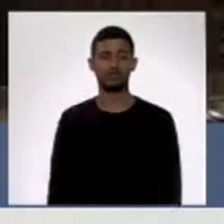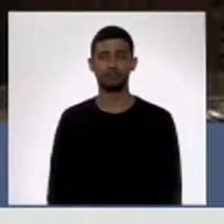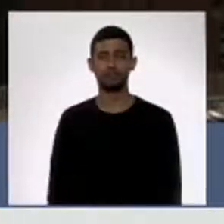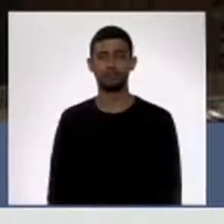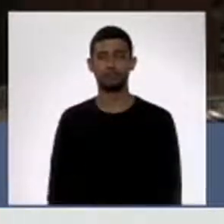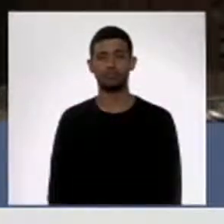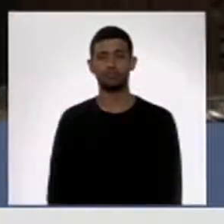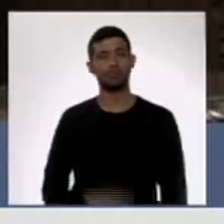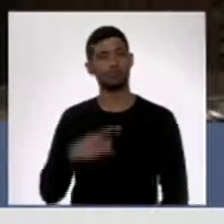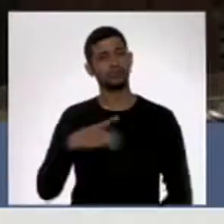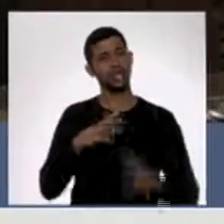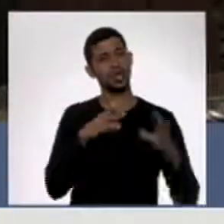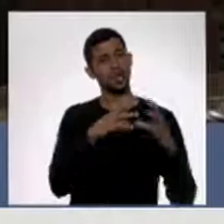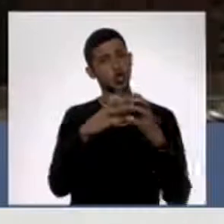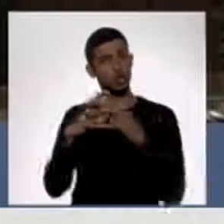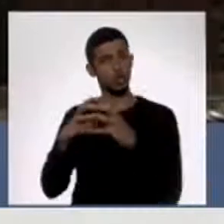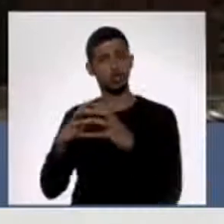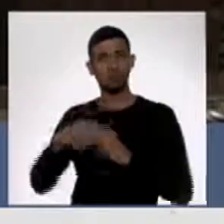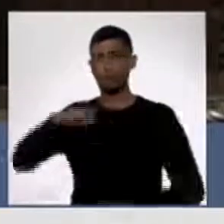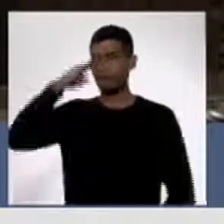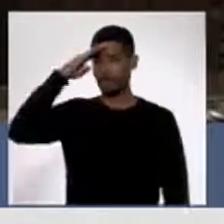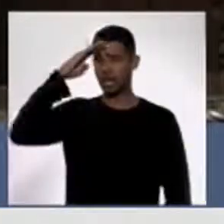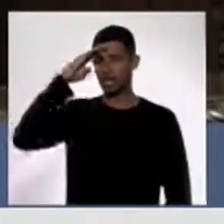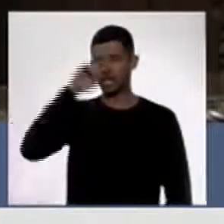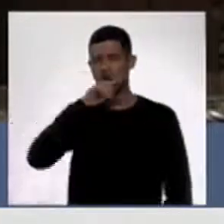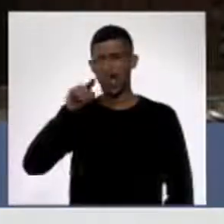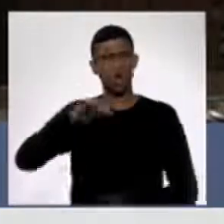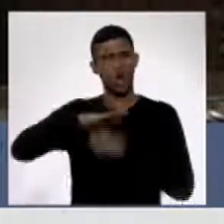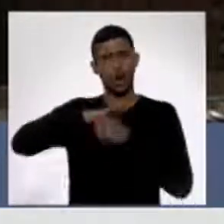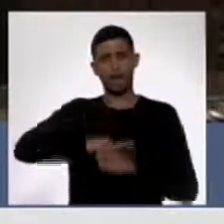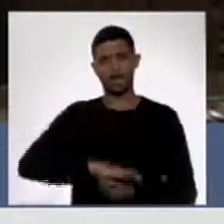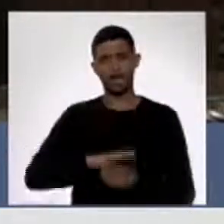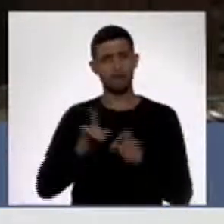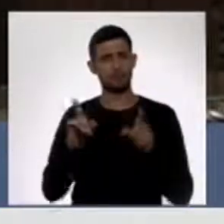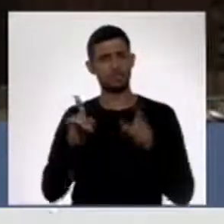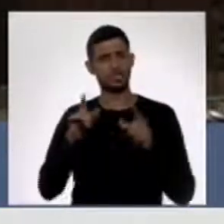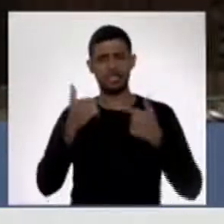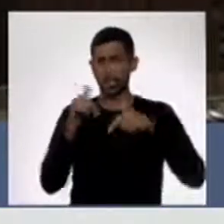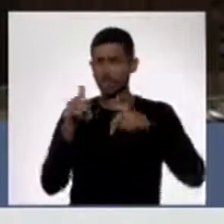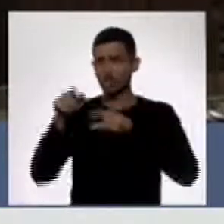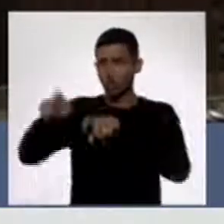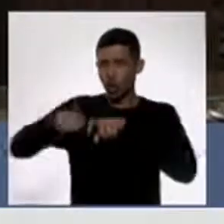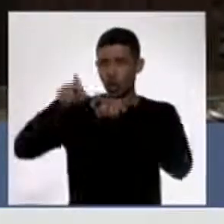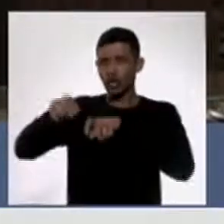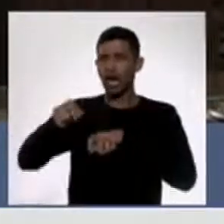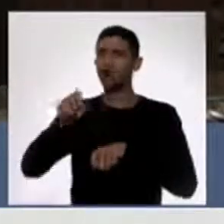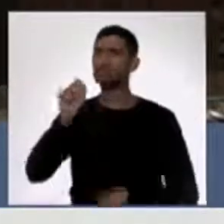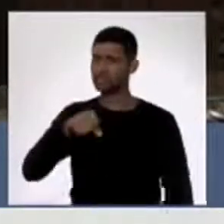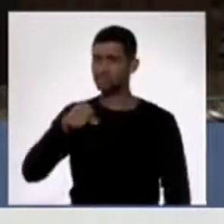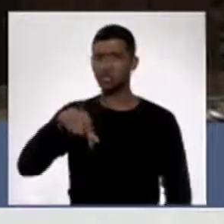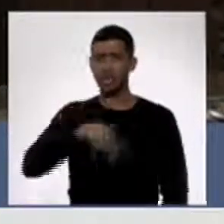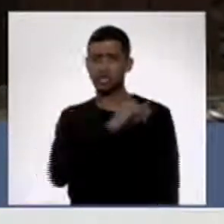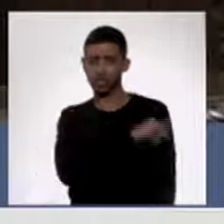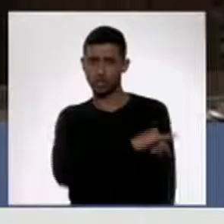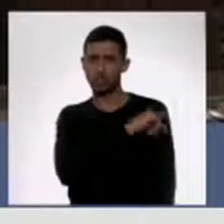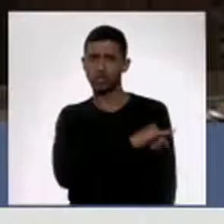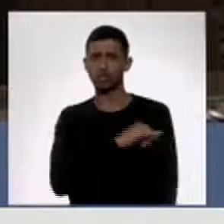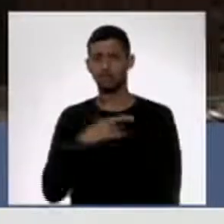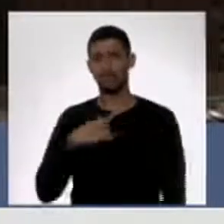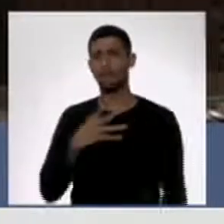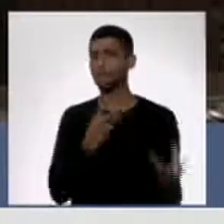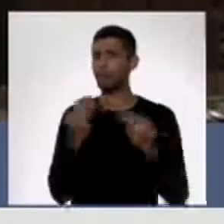de grupos paramilitares que oprimem, inclusive, trabalhadores rurais. Sim, o Rio de Janeiro tem